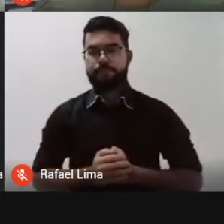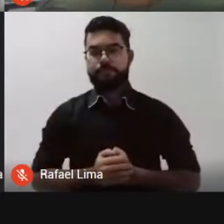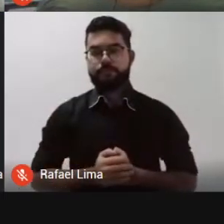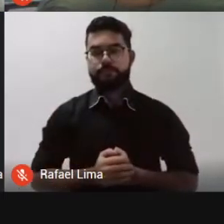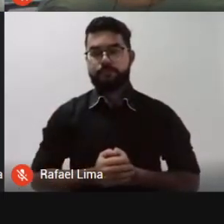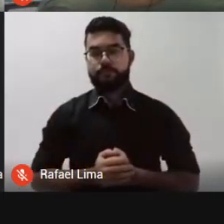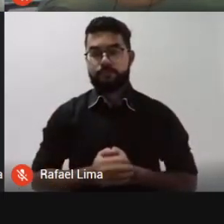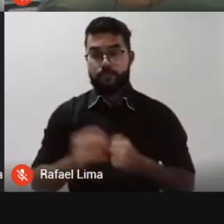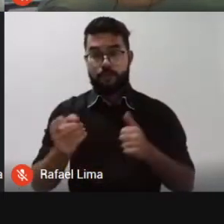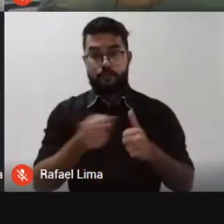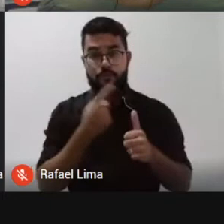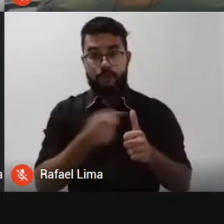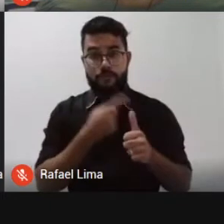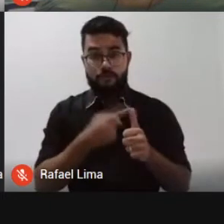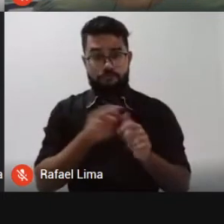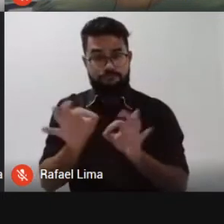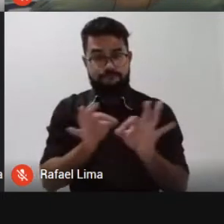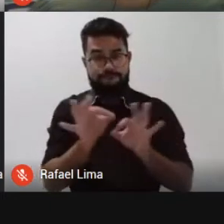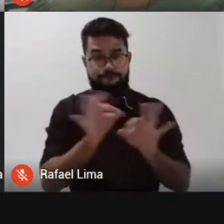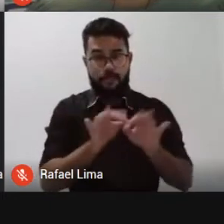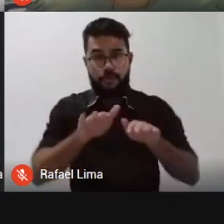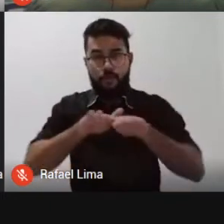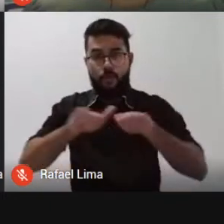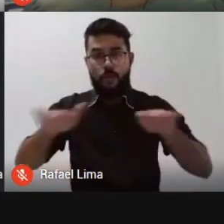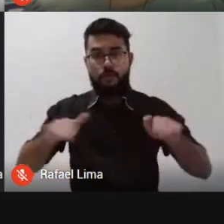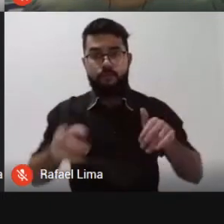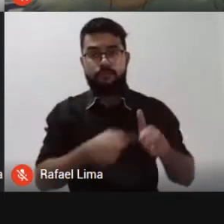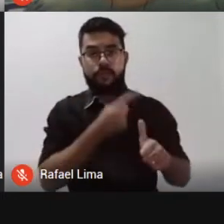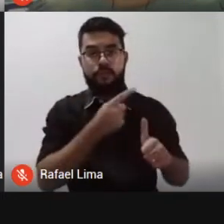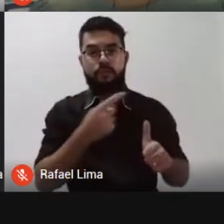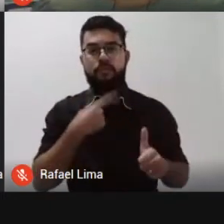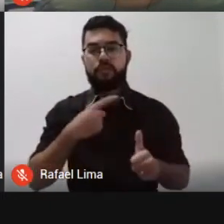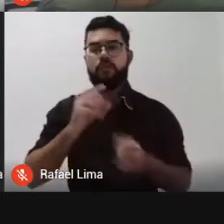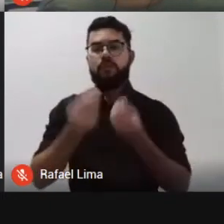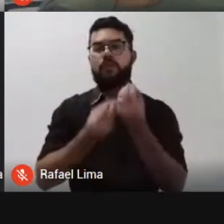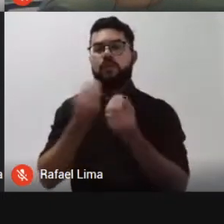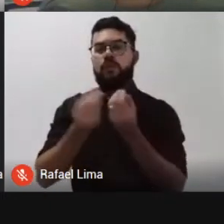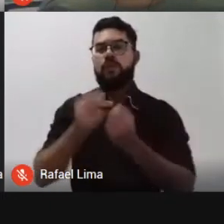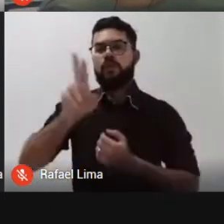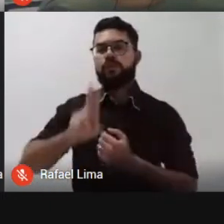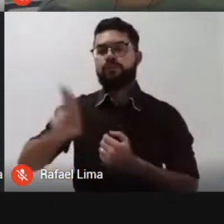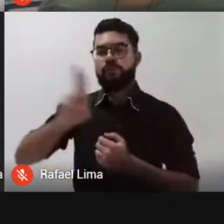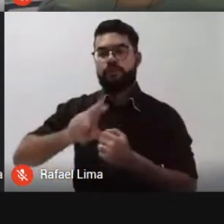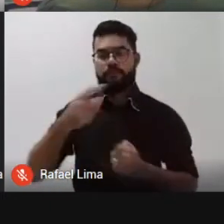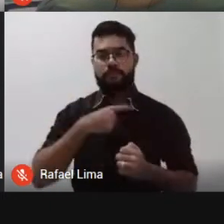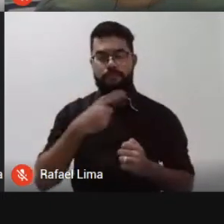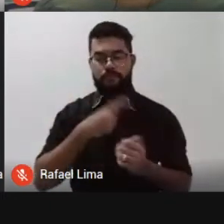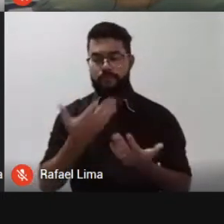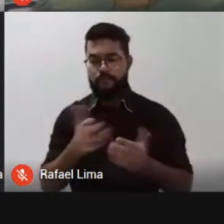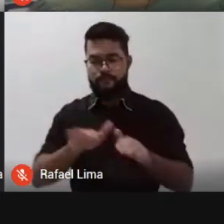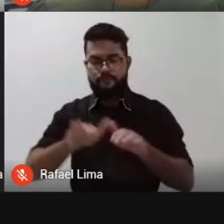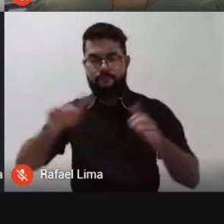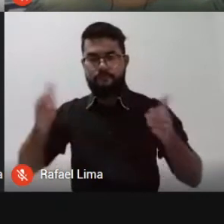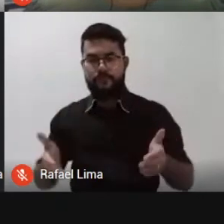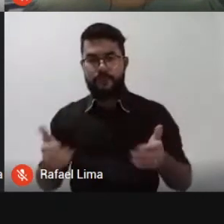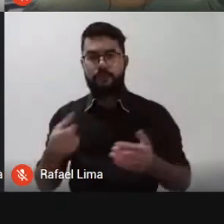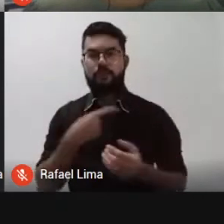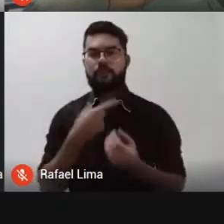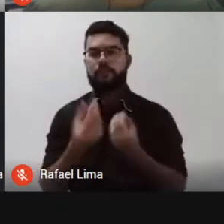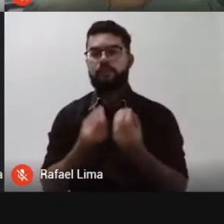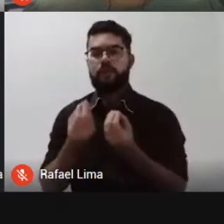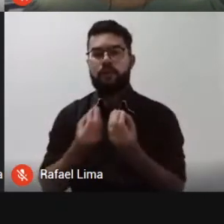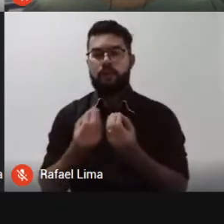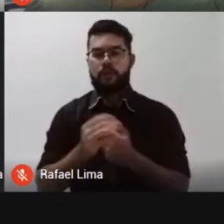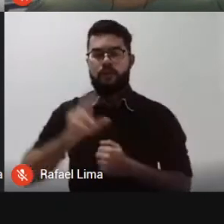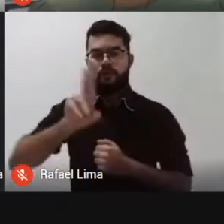primeira prancha aqui, foi a prancha de inserção de implantação do parquet. Nós fizemos essa prancha para dar entrada também na CEMOB, gente. A gente deu entrada com